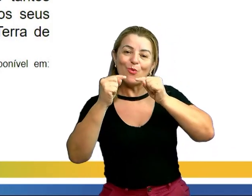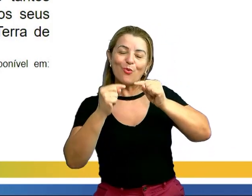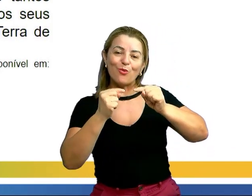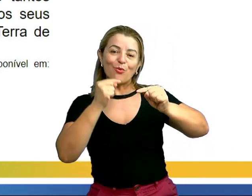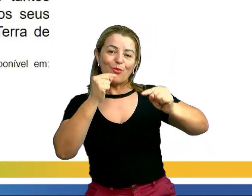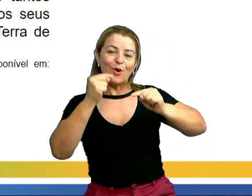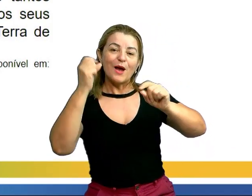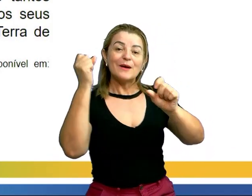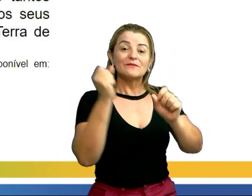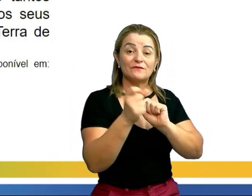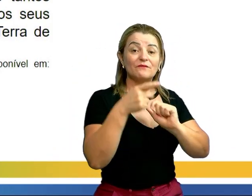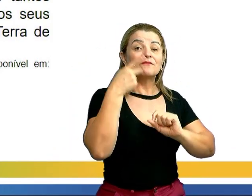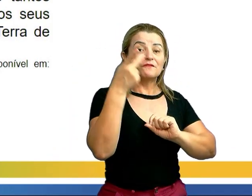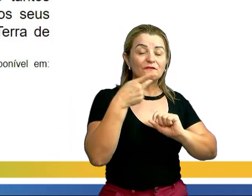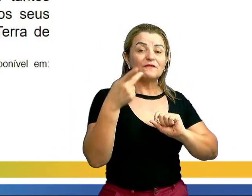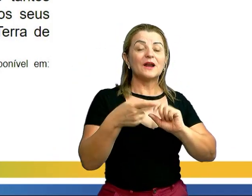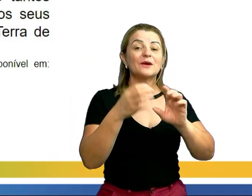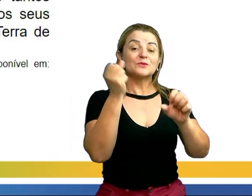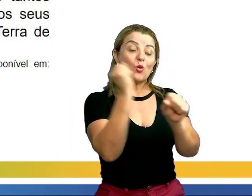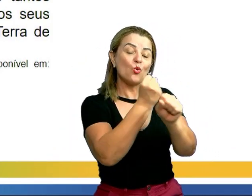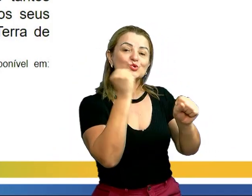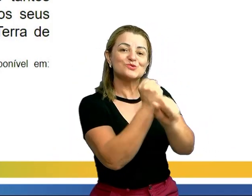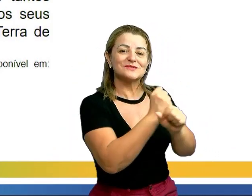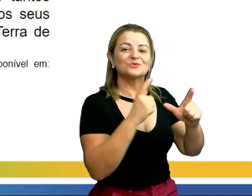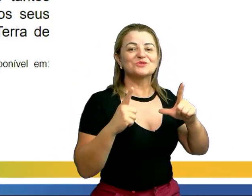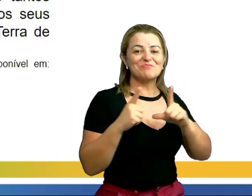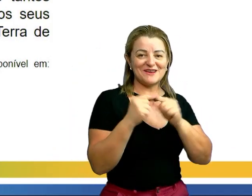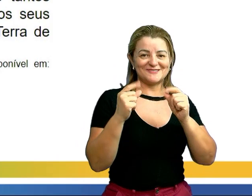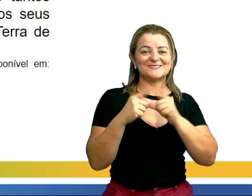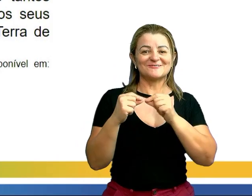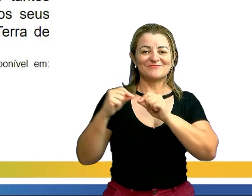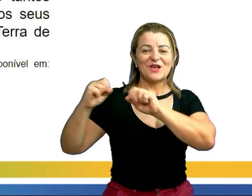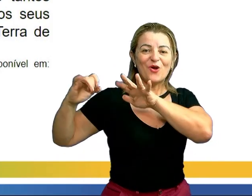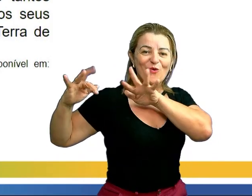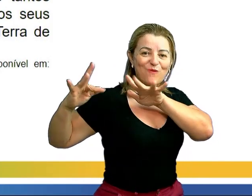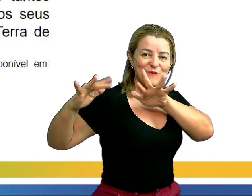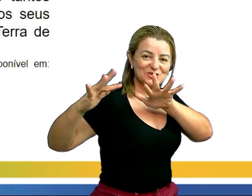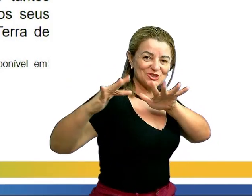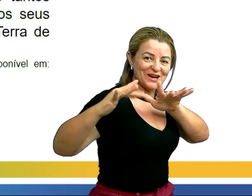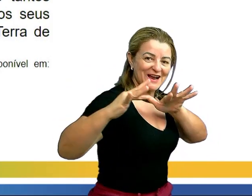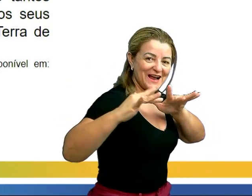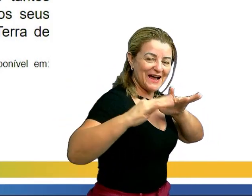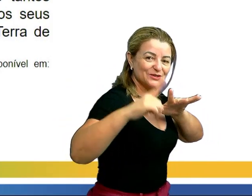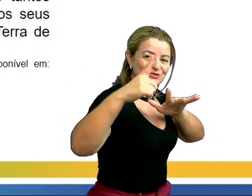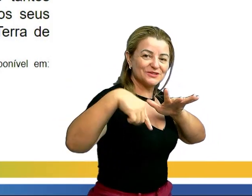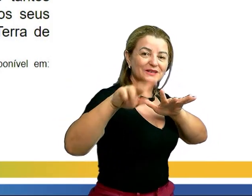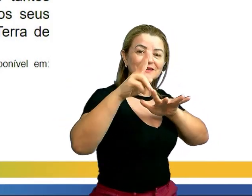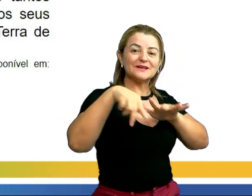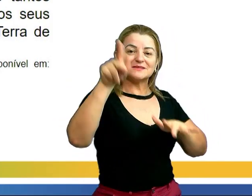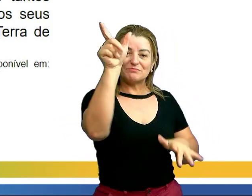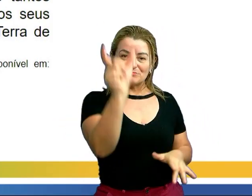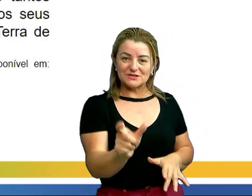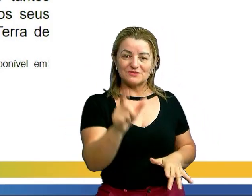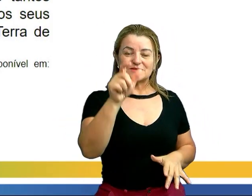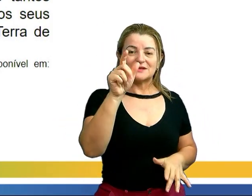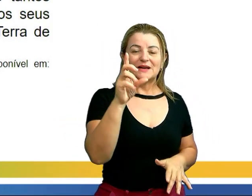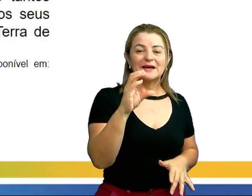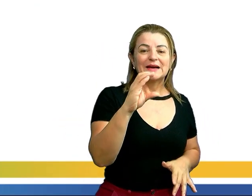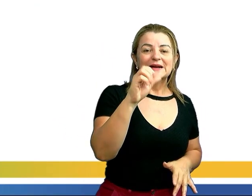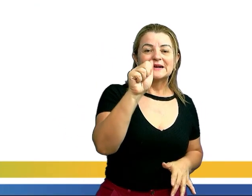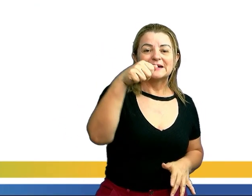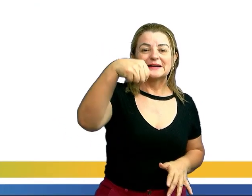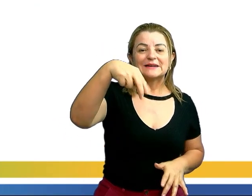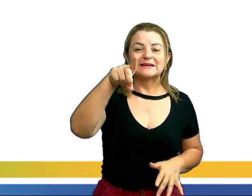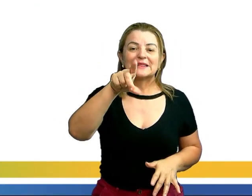a construção, né, de Brasília. A chegada ali é a referência à chegada dos candangos. Vocês lembram quem eram os